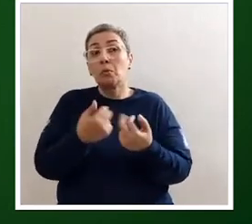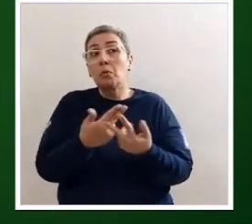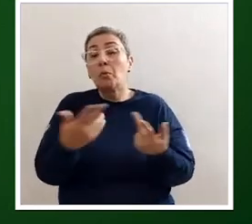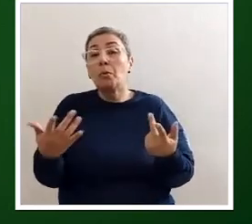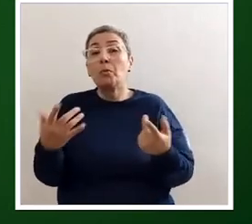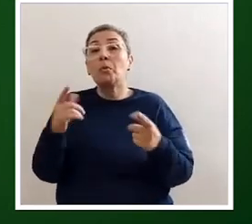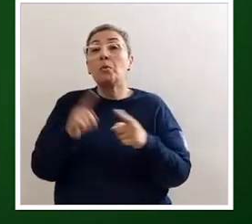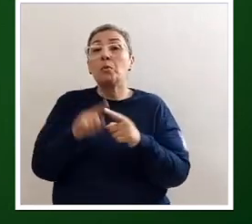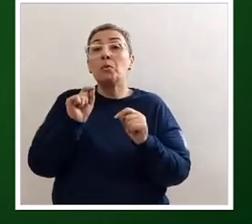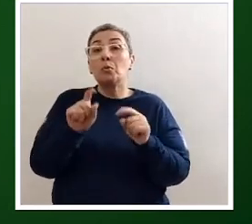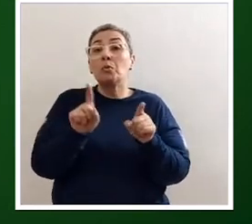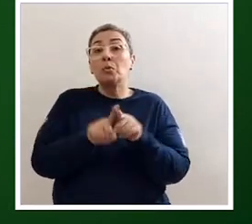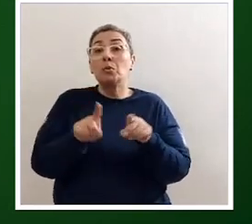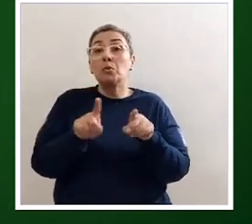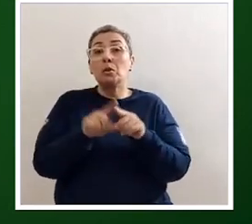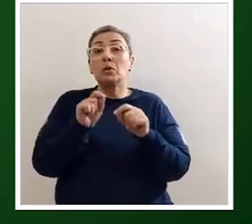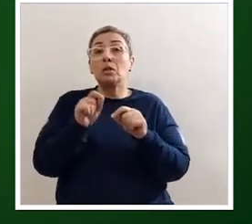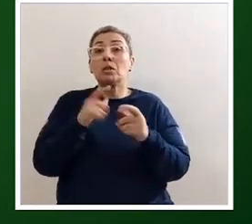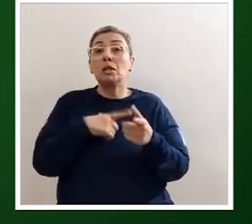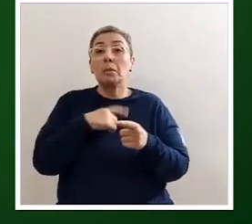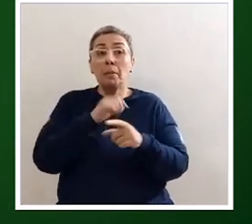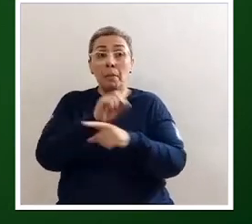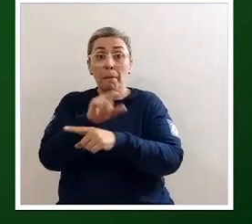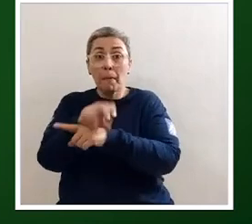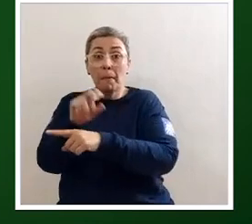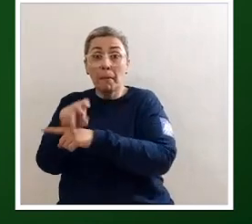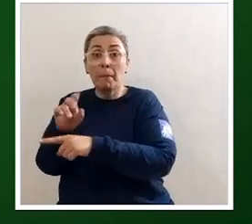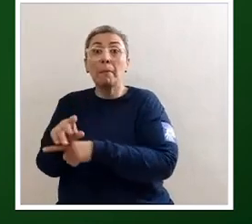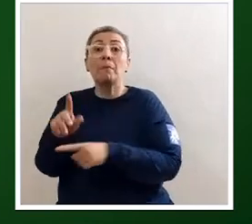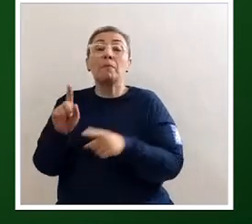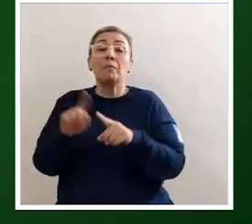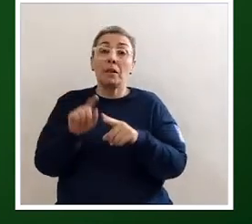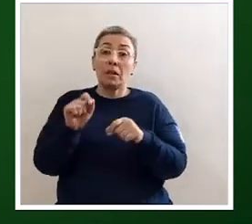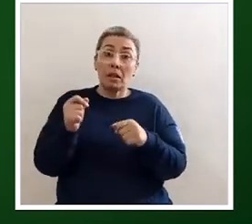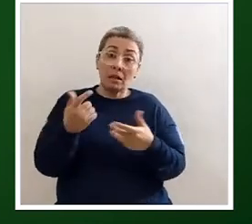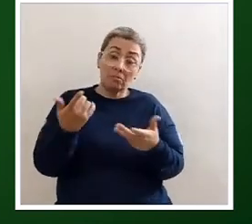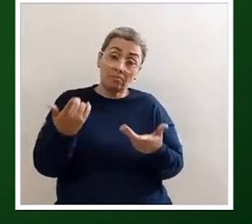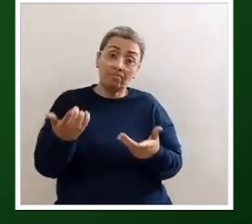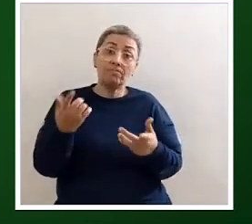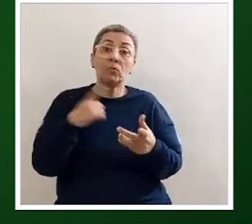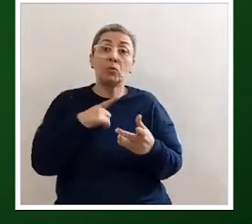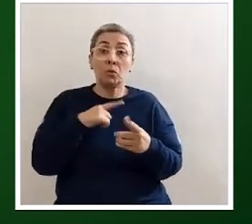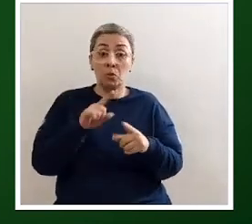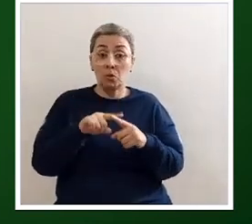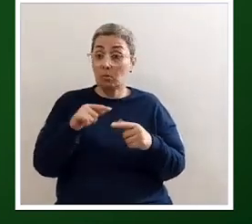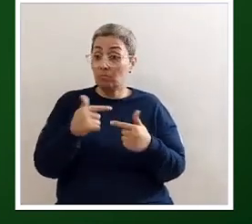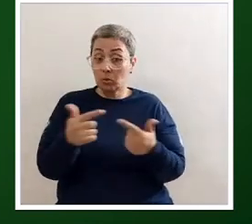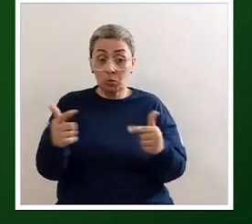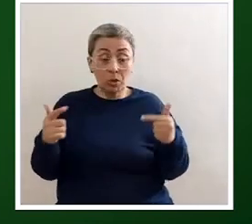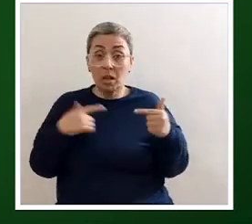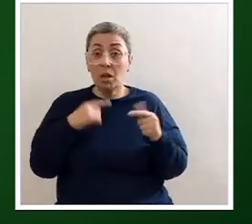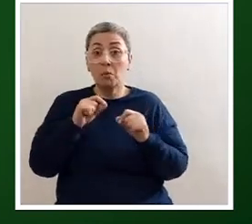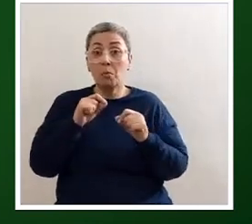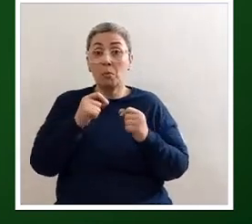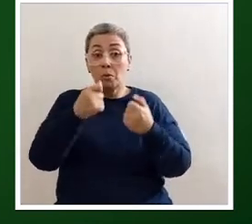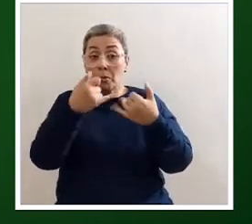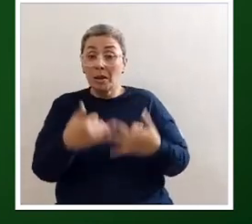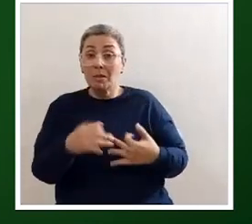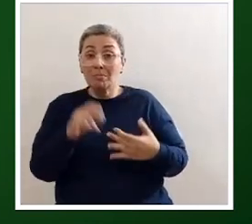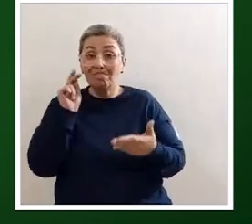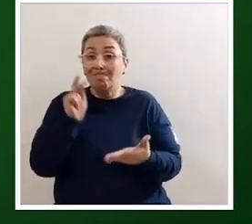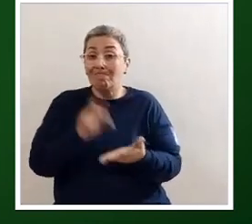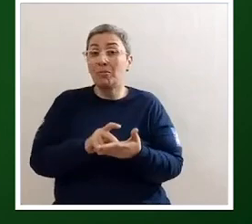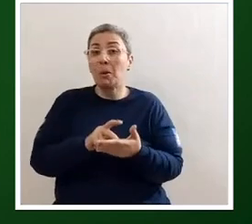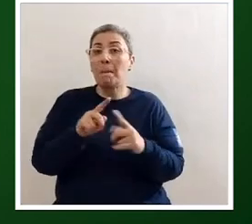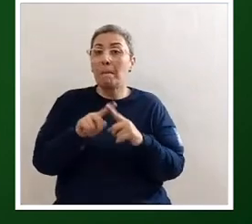uma questão também é de mercado de trabalho né Nós não temos aqui uma definição exata